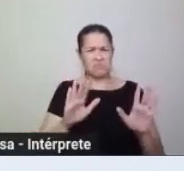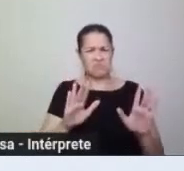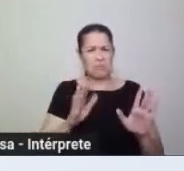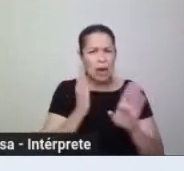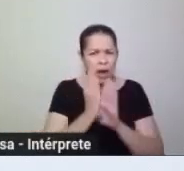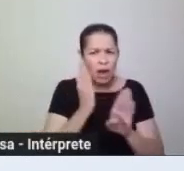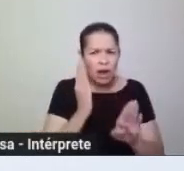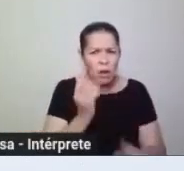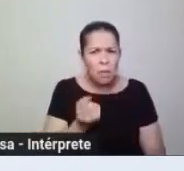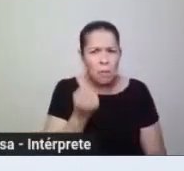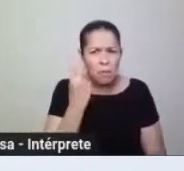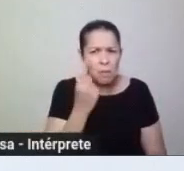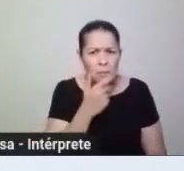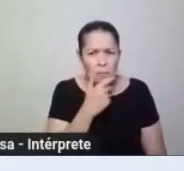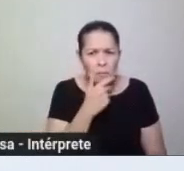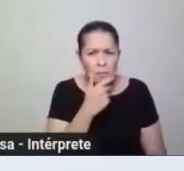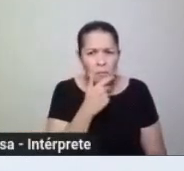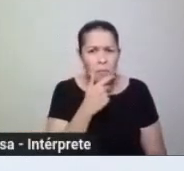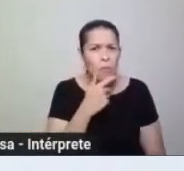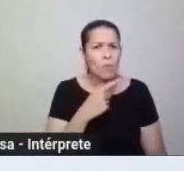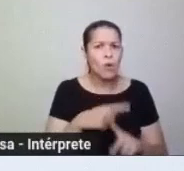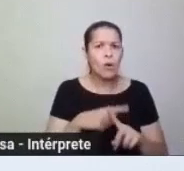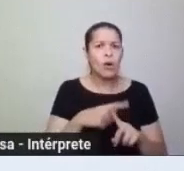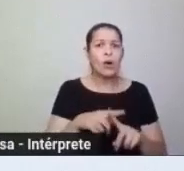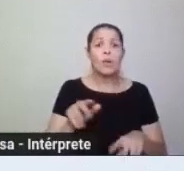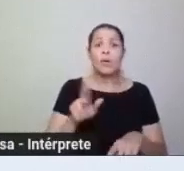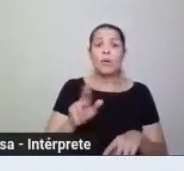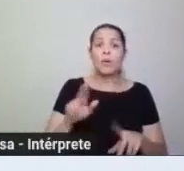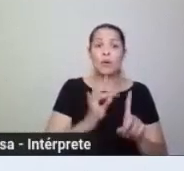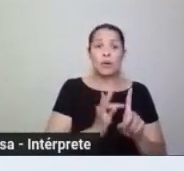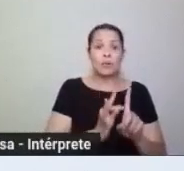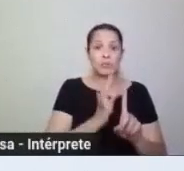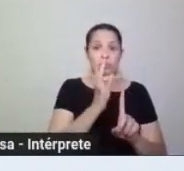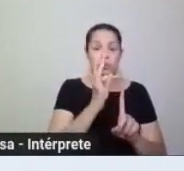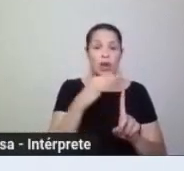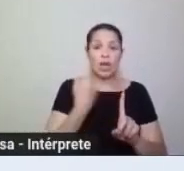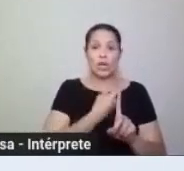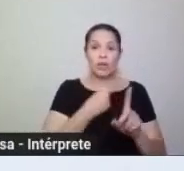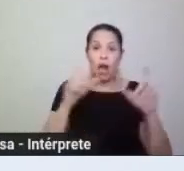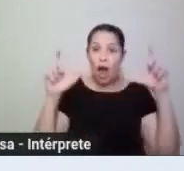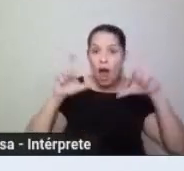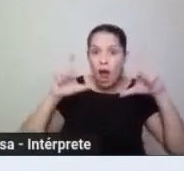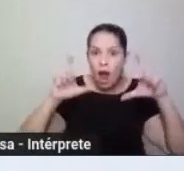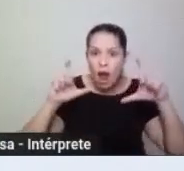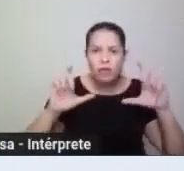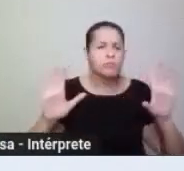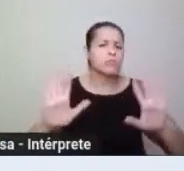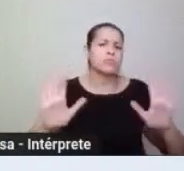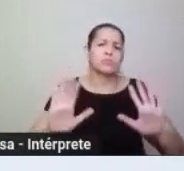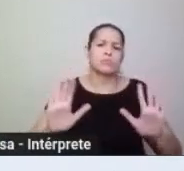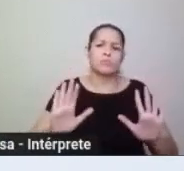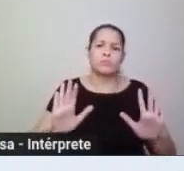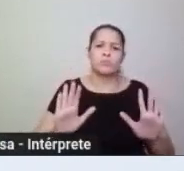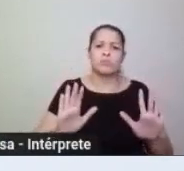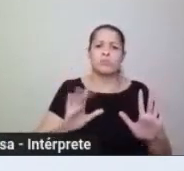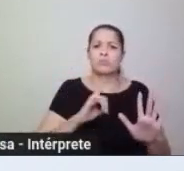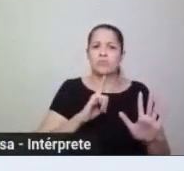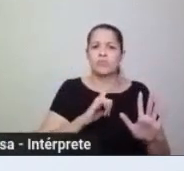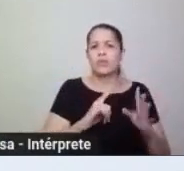E aí, o que? Mas não foi uma temperatura alarmante. Ela saiu na faixa